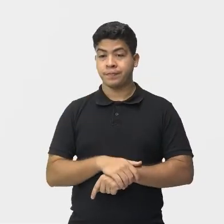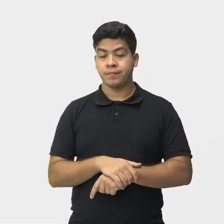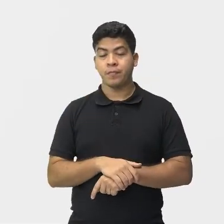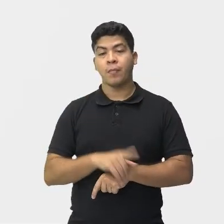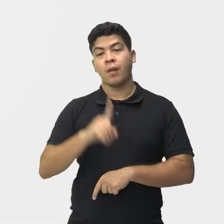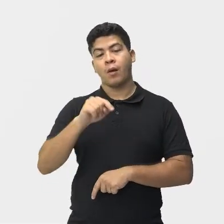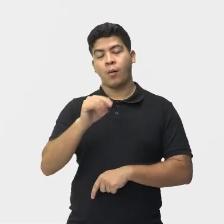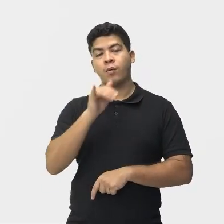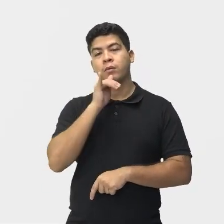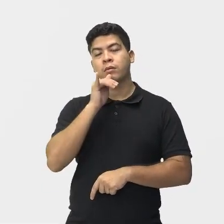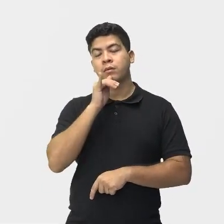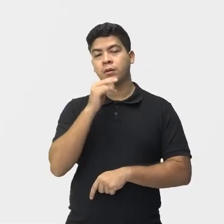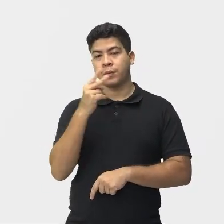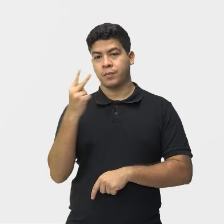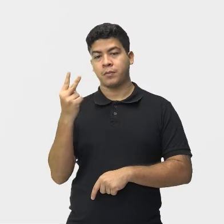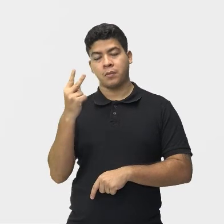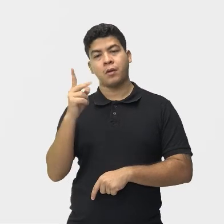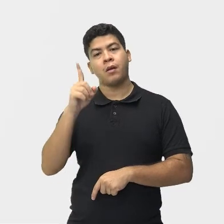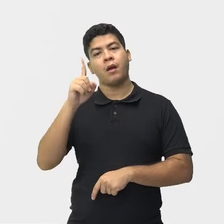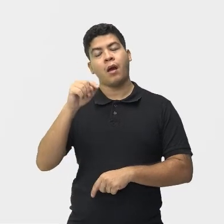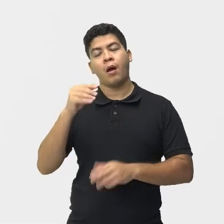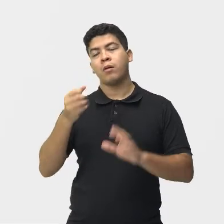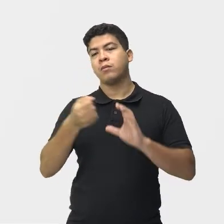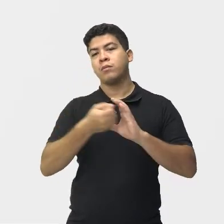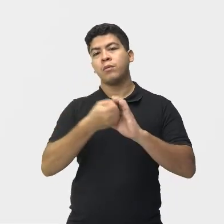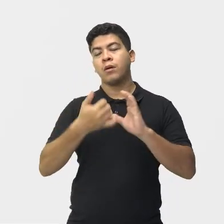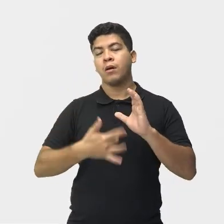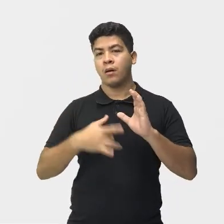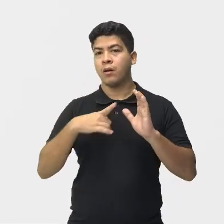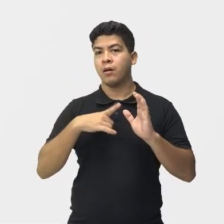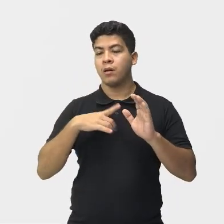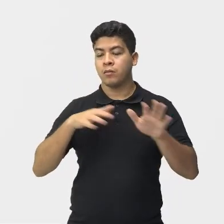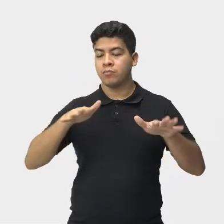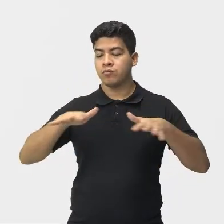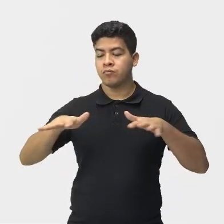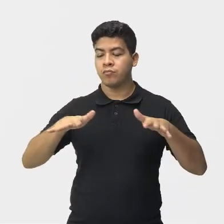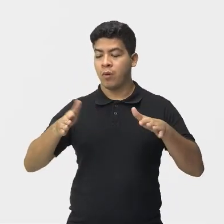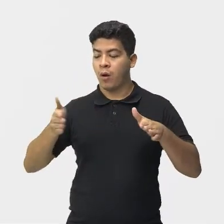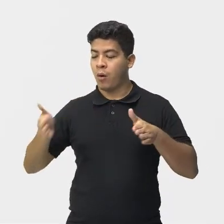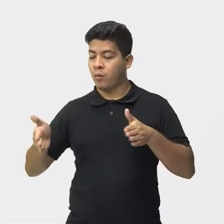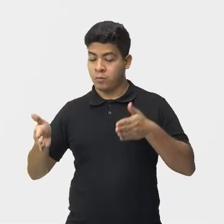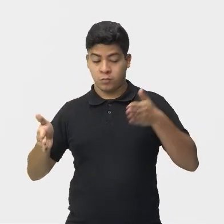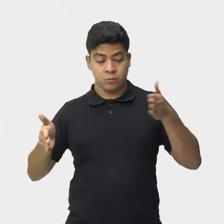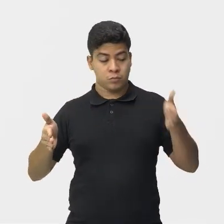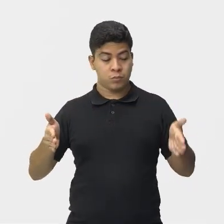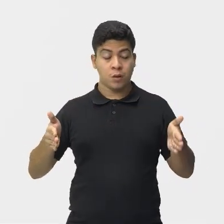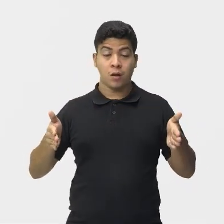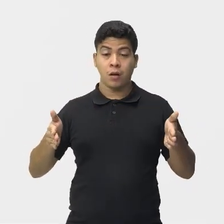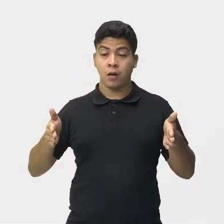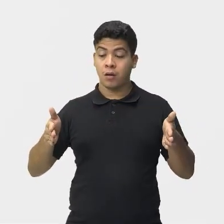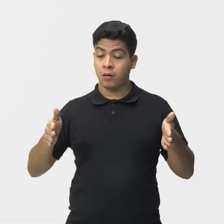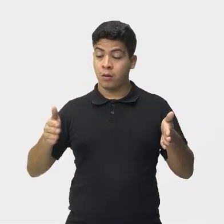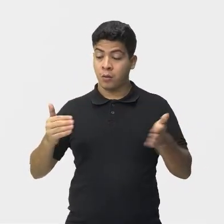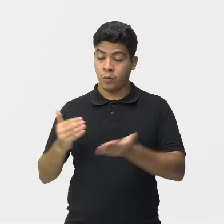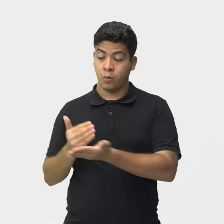usando a propriedade do gráfico que diz que a variação da posição é igual à